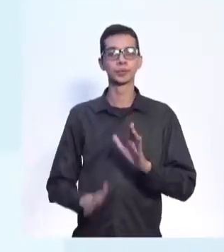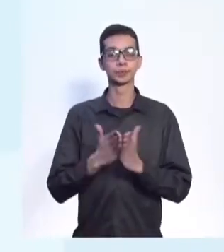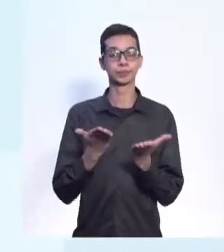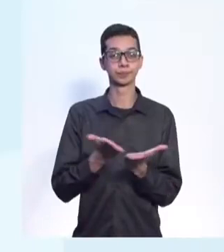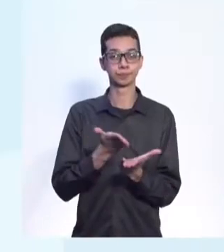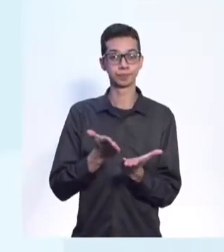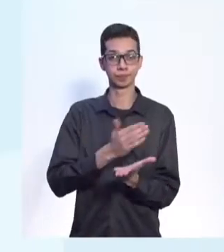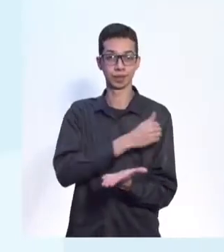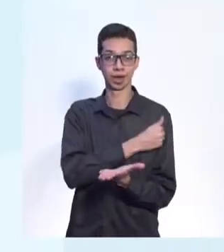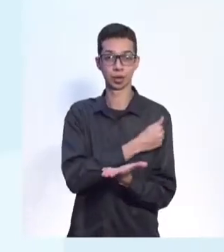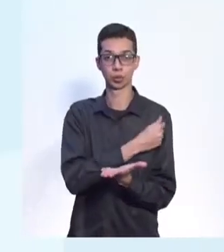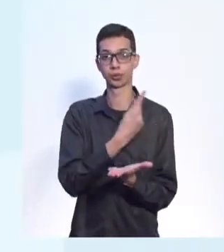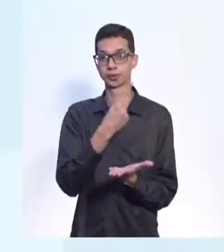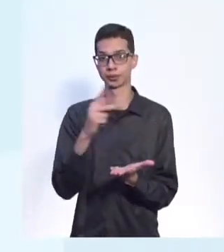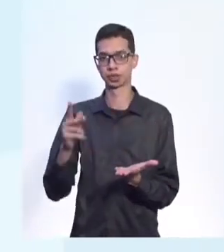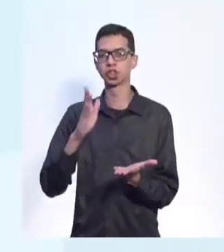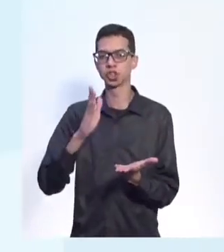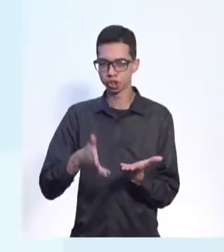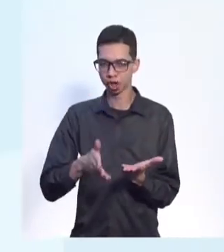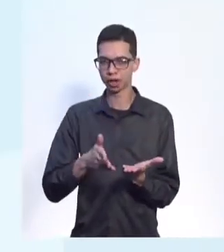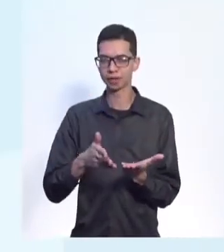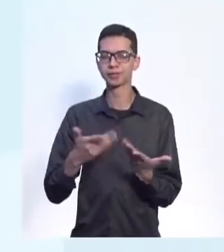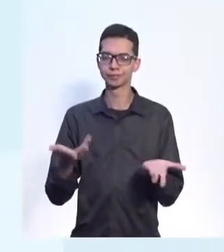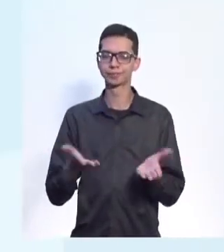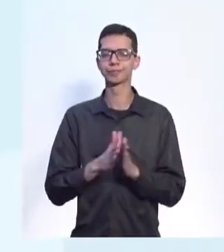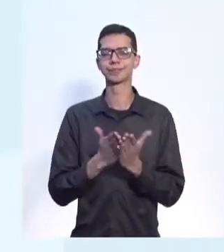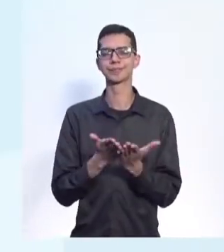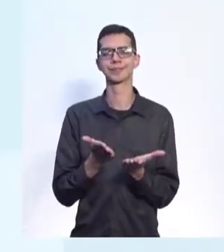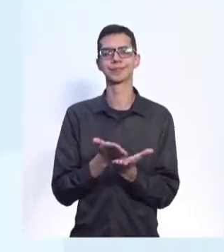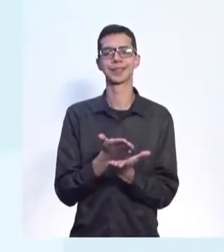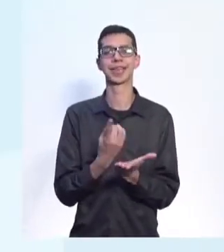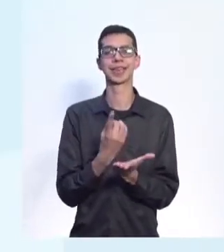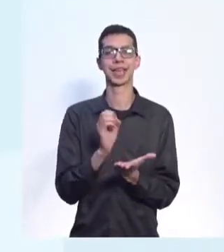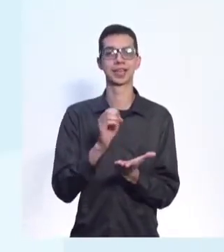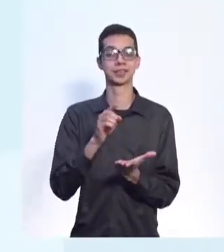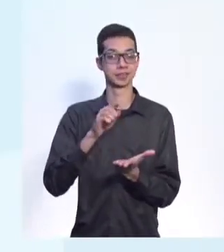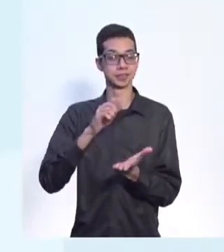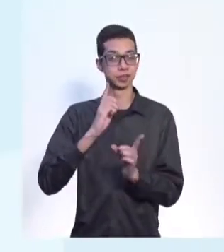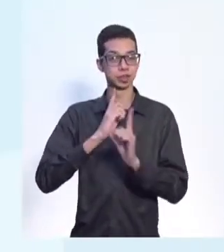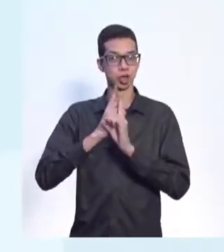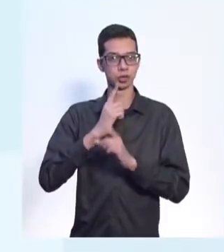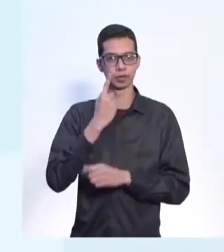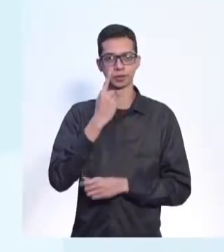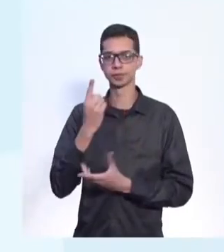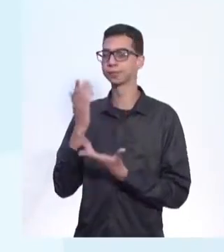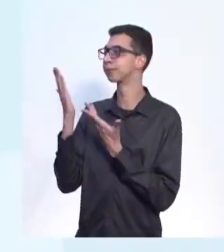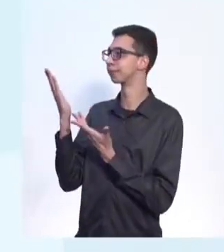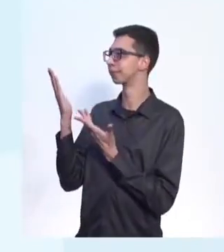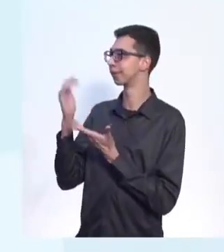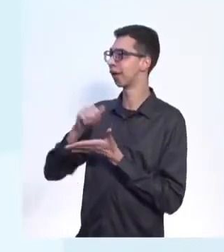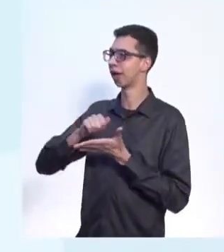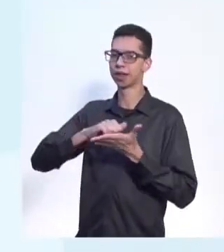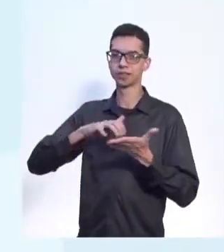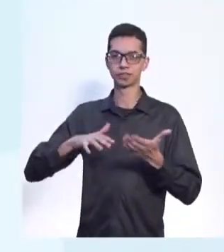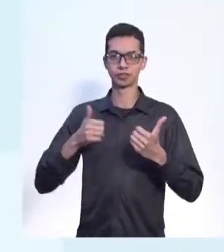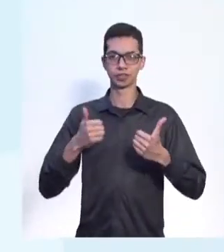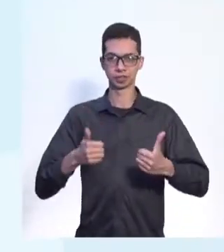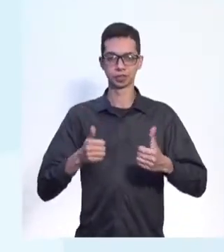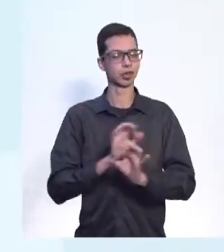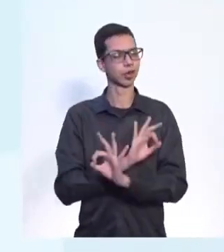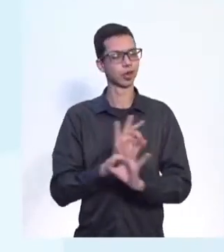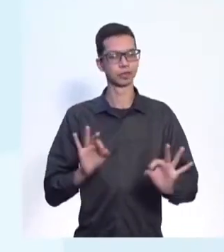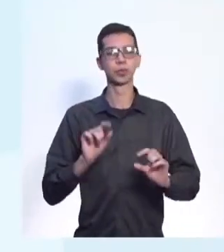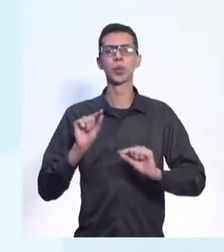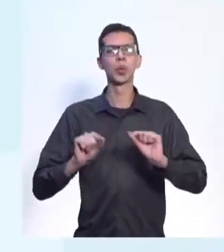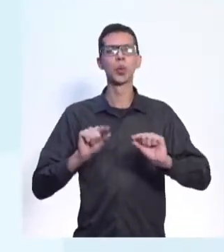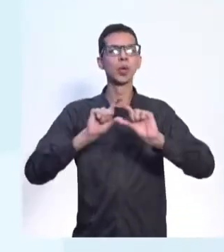aluno. Quem já pegou, abre lá na página 10, você vai achar essa atividade. Ótimo. A atividade diz o